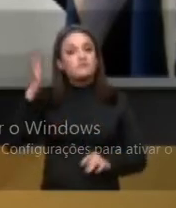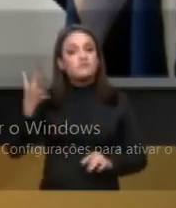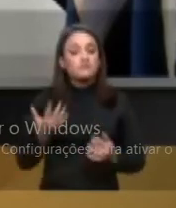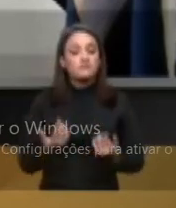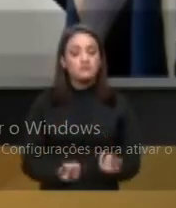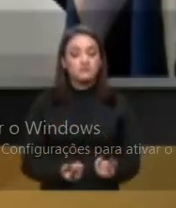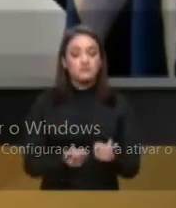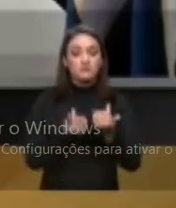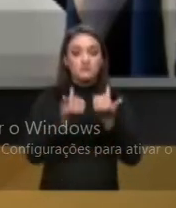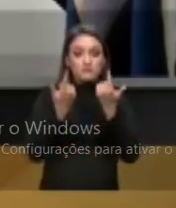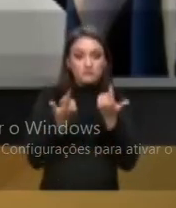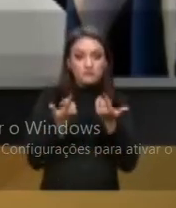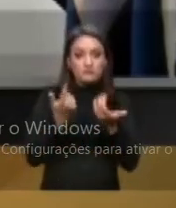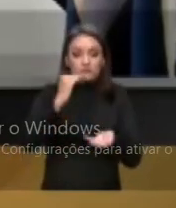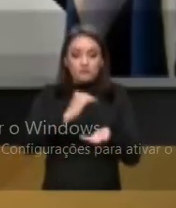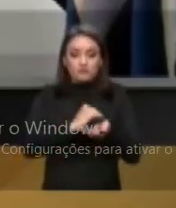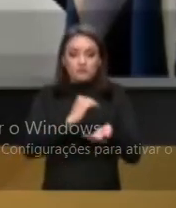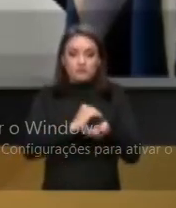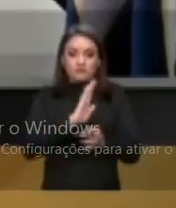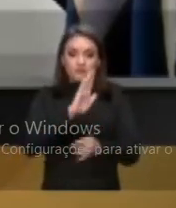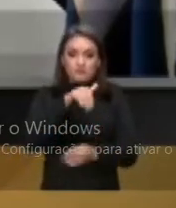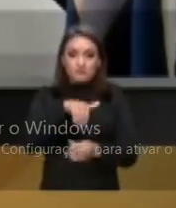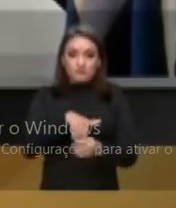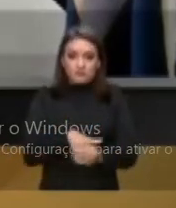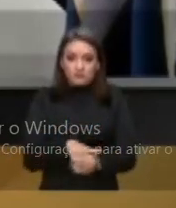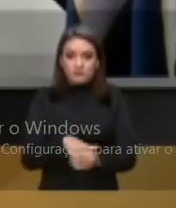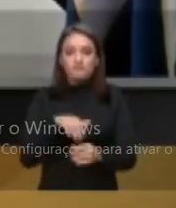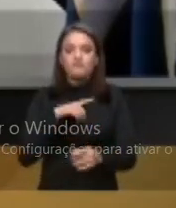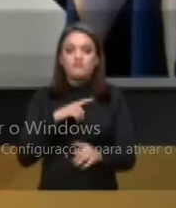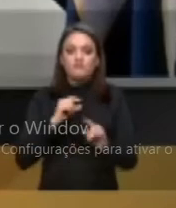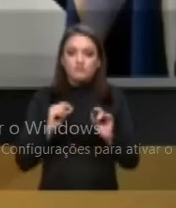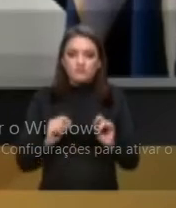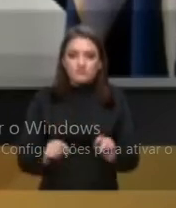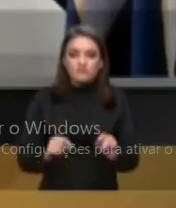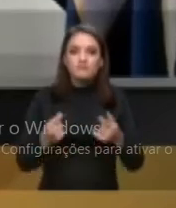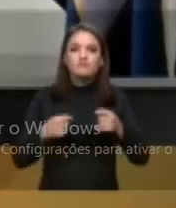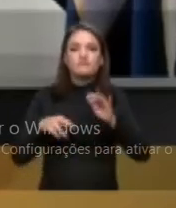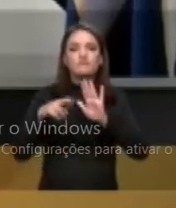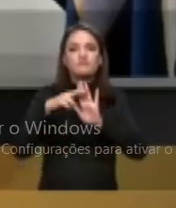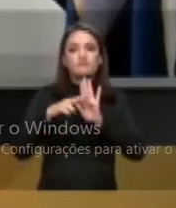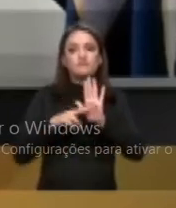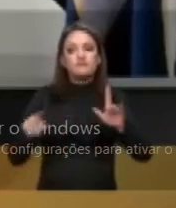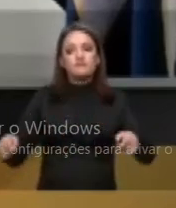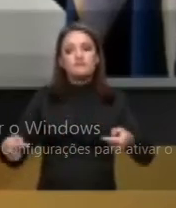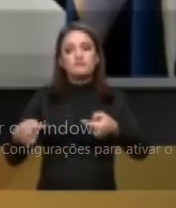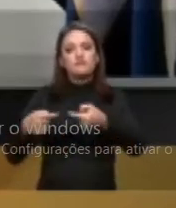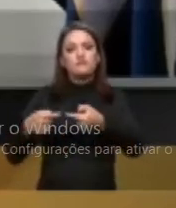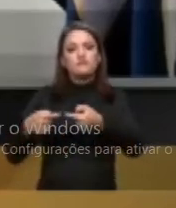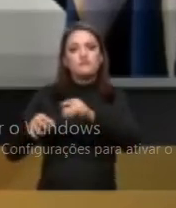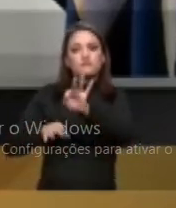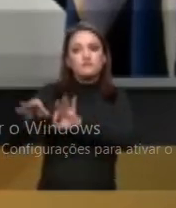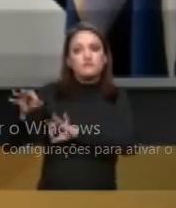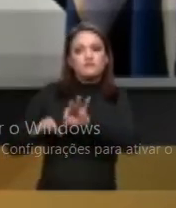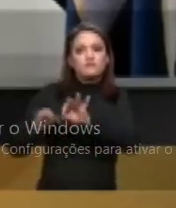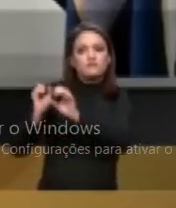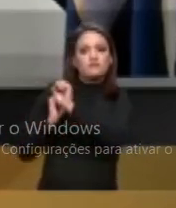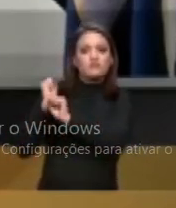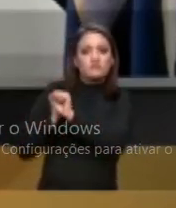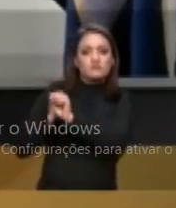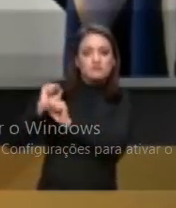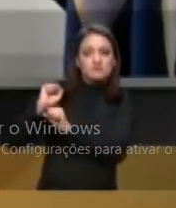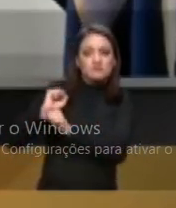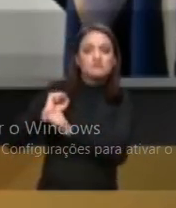Maior, uma vez que a definição do valor destinado a compor o fundo eleitoral refoge ao universo de regulação do plano